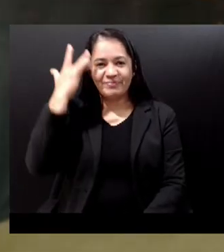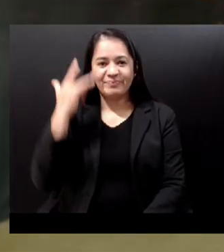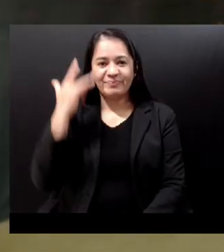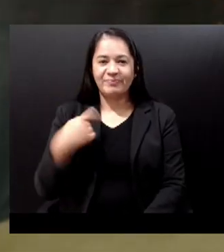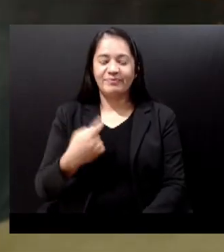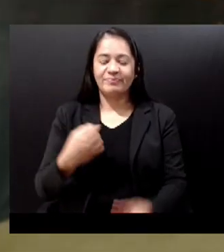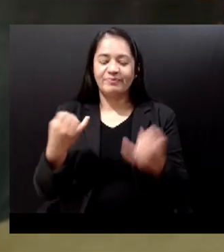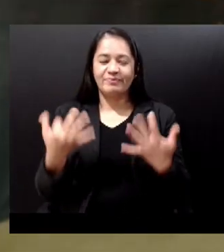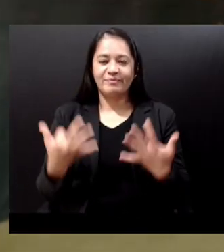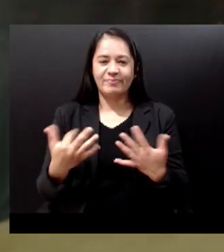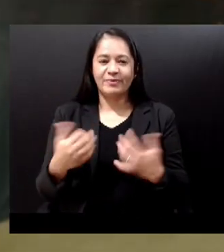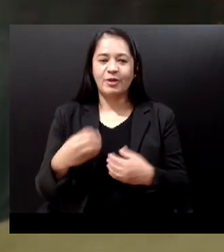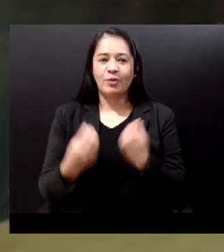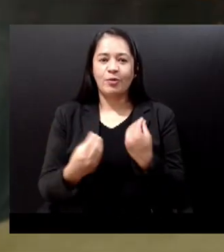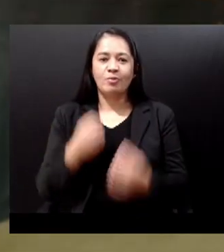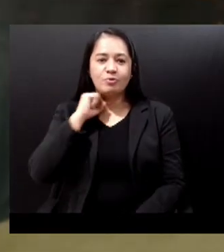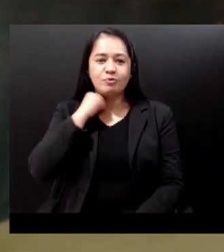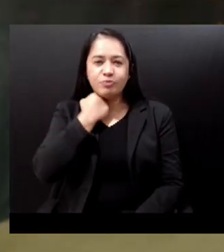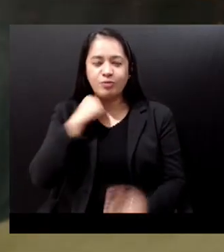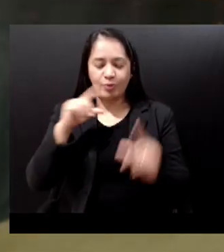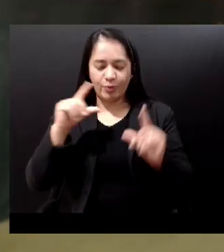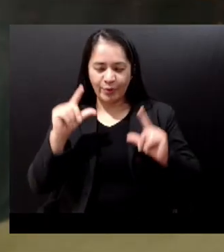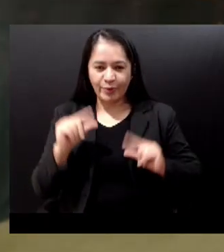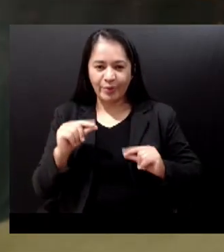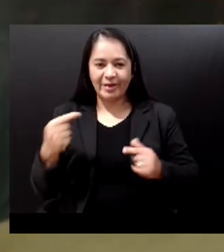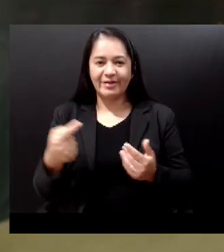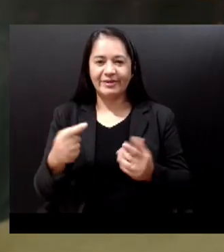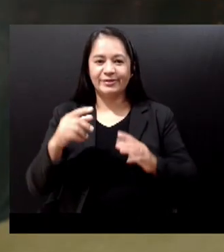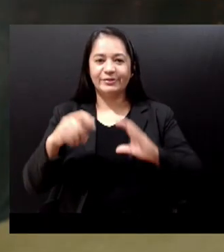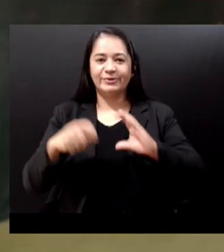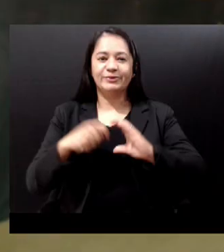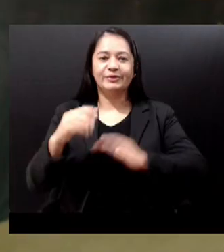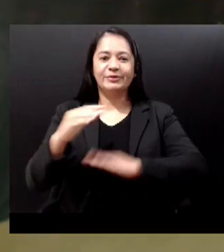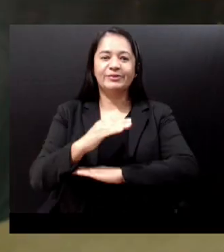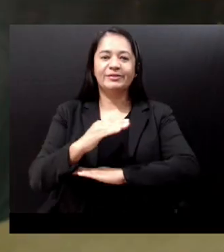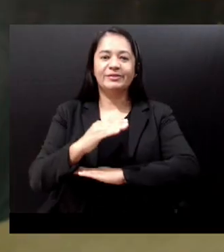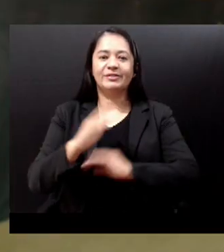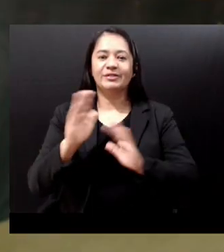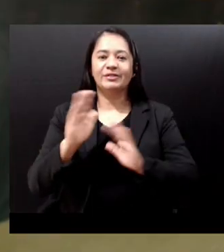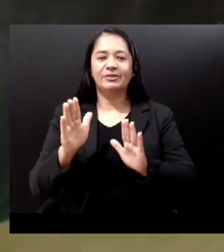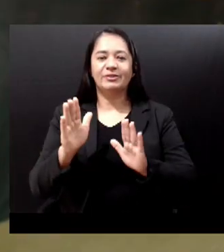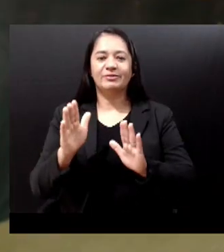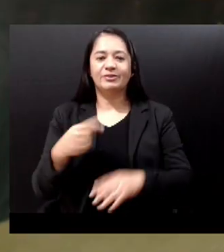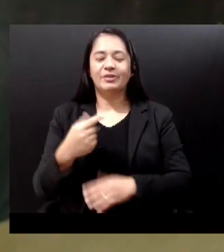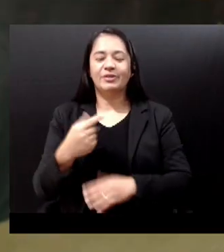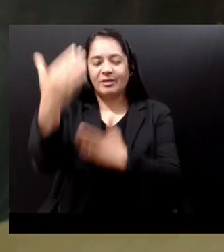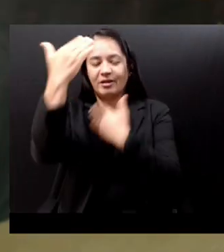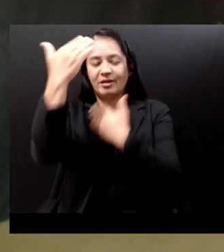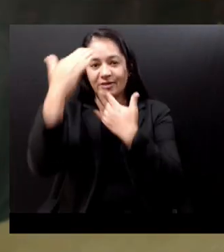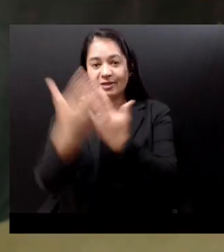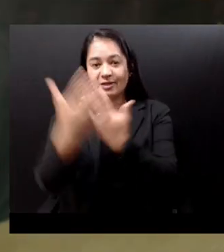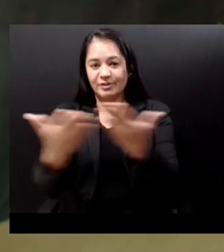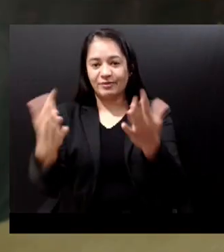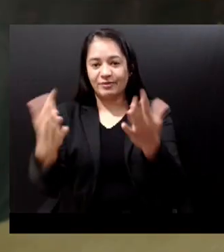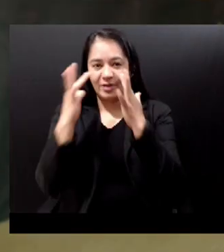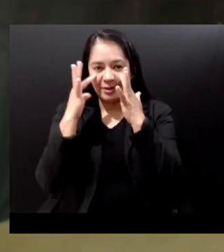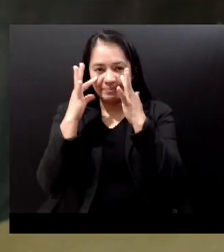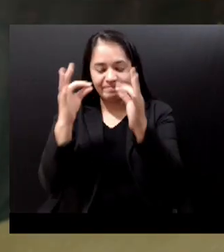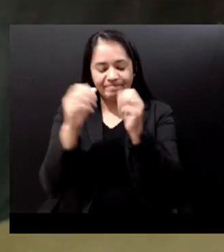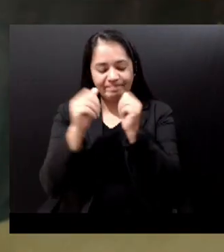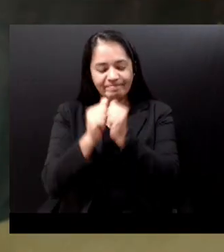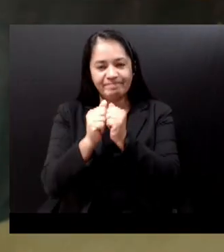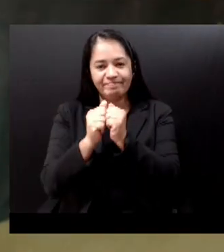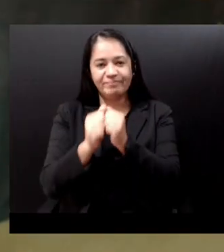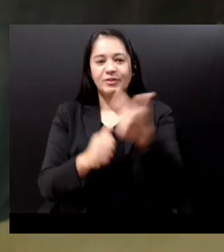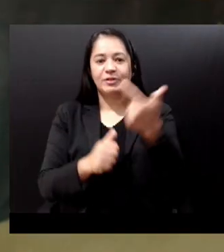aliviar o estresse aqui no nosso Estúdio Câmara. Vamos entregando. A gente agradece a sua audiência, a sua companhia mais uma vez. Agradecemos aos